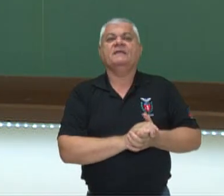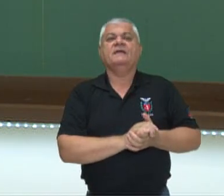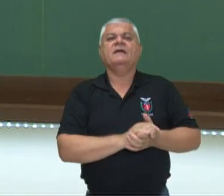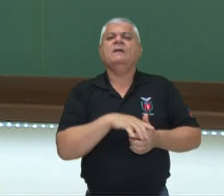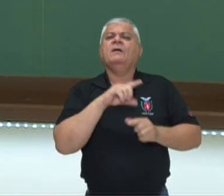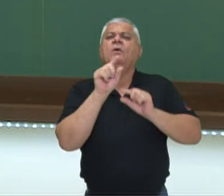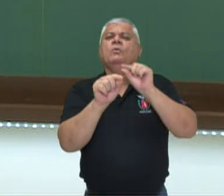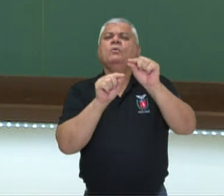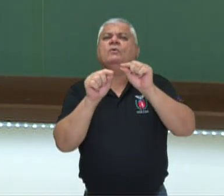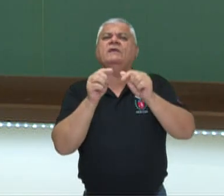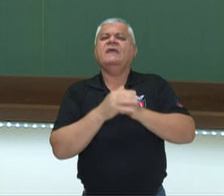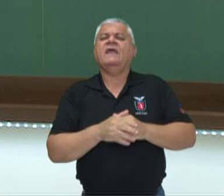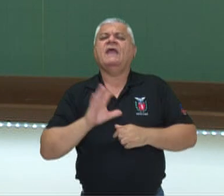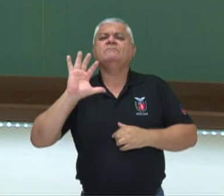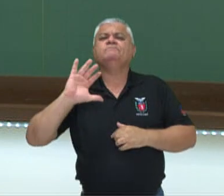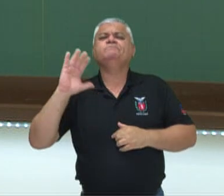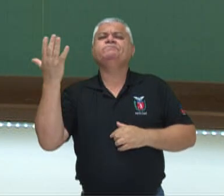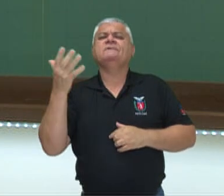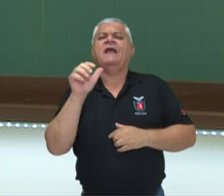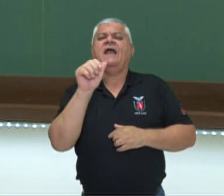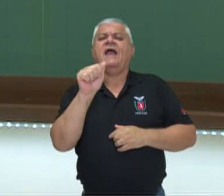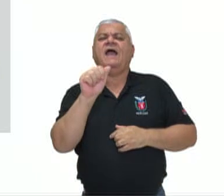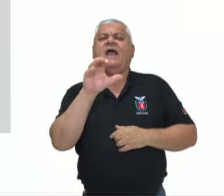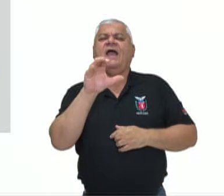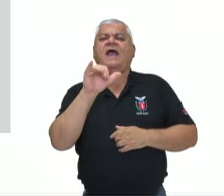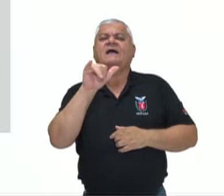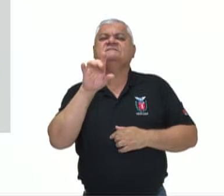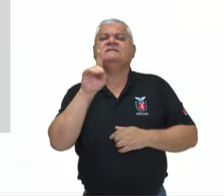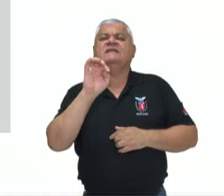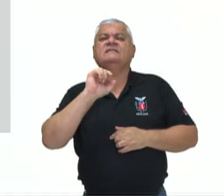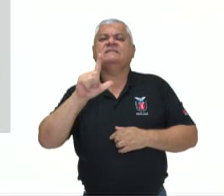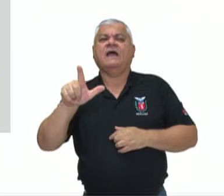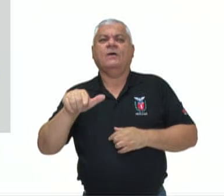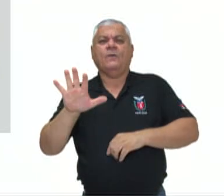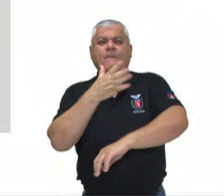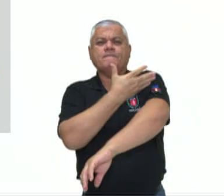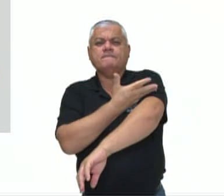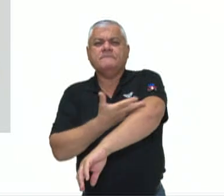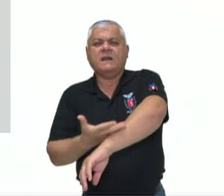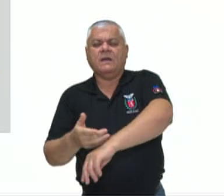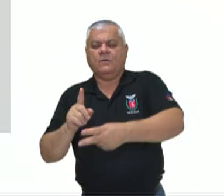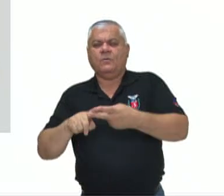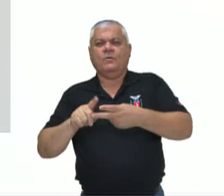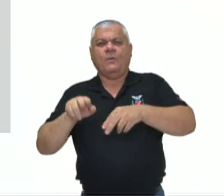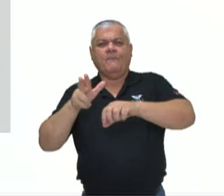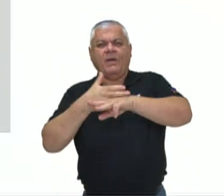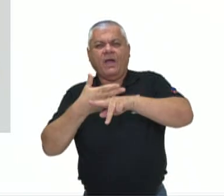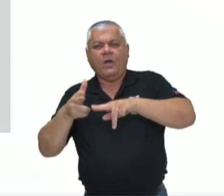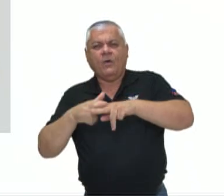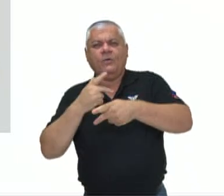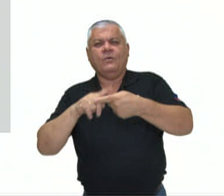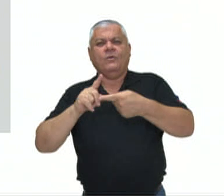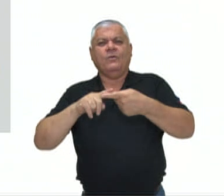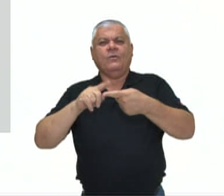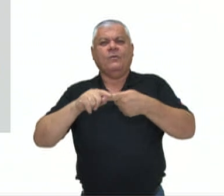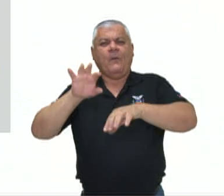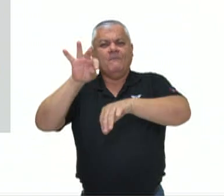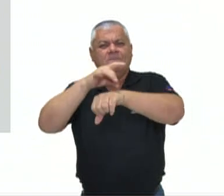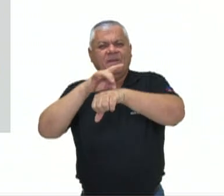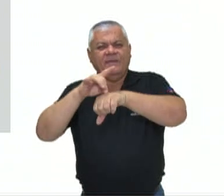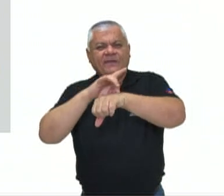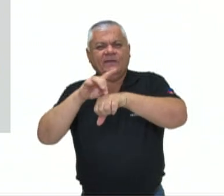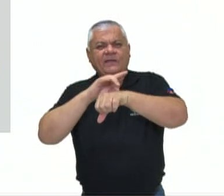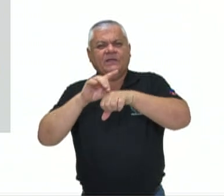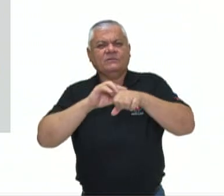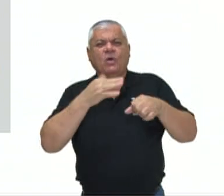E o que é acidental aqui? Vejam, nós estamos vendo um cavalo branco, um cavalo marrom, um cavalo preto. Então, é justamente isso,